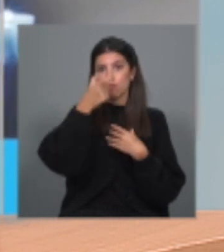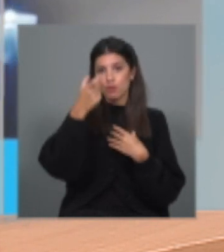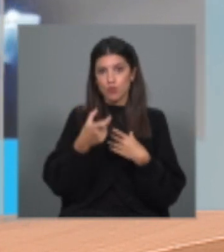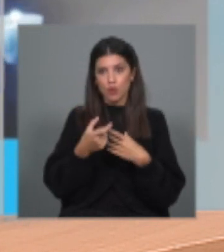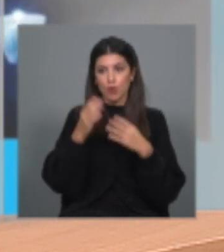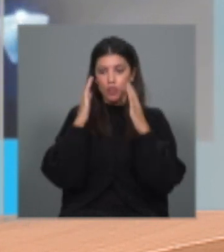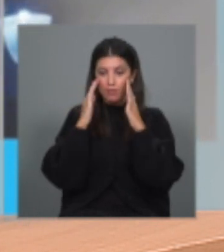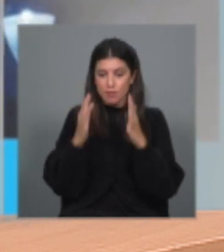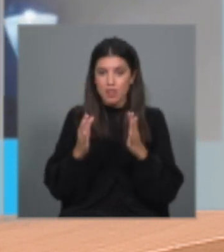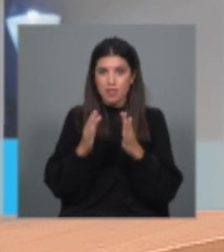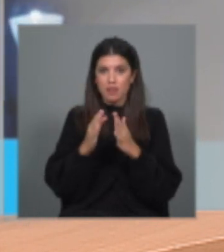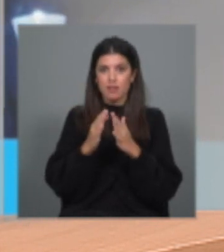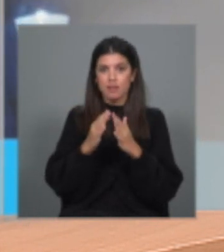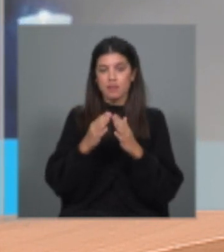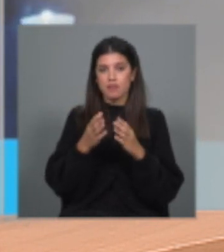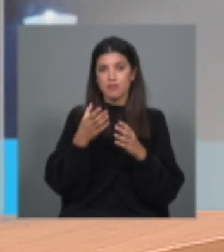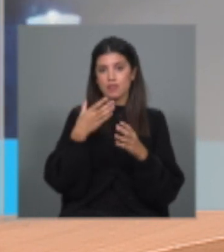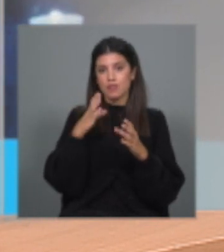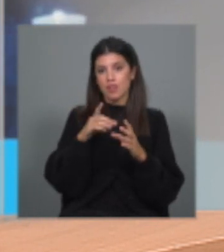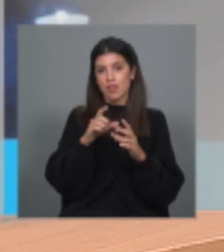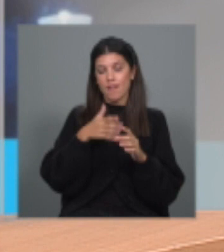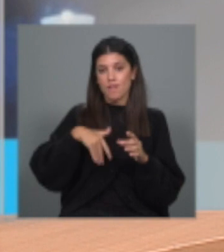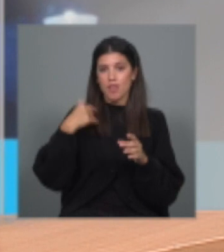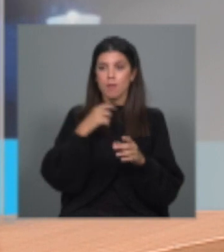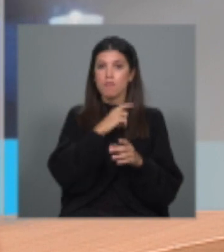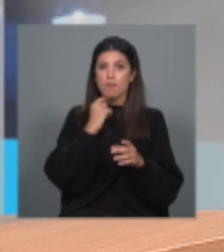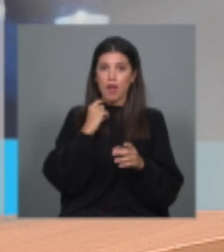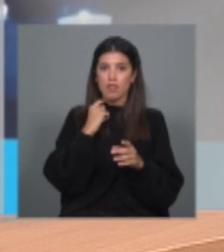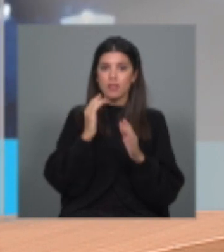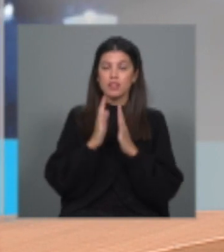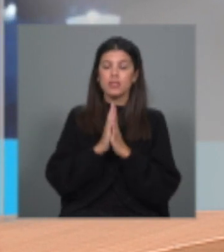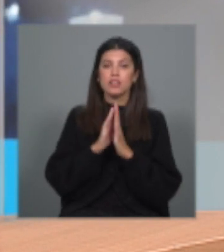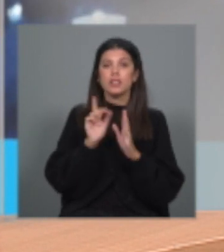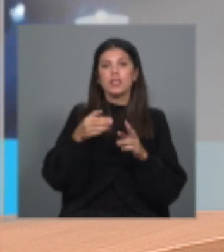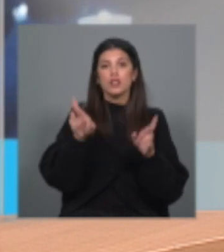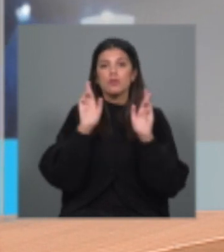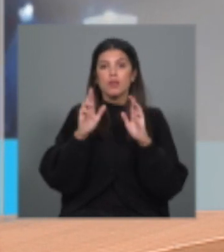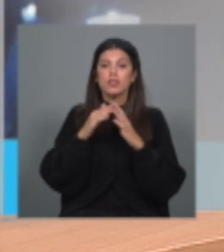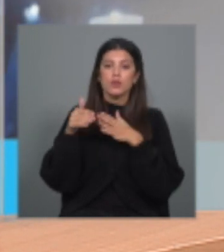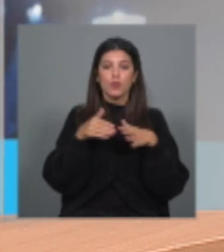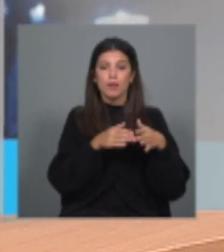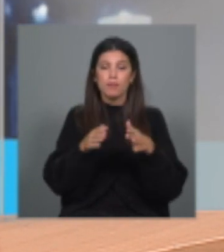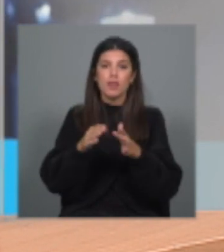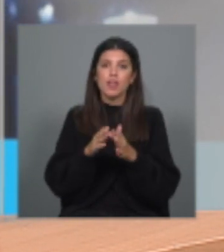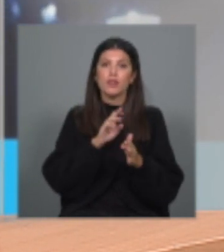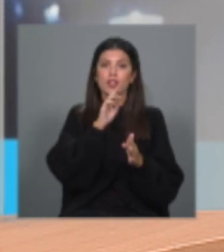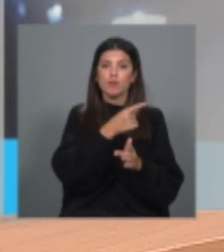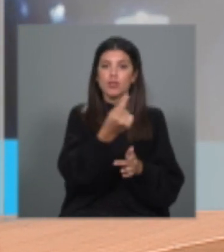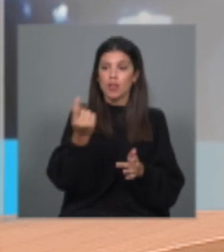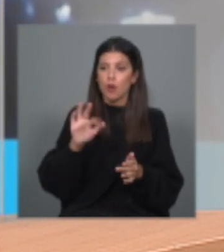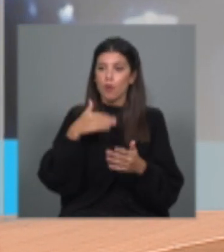faltem os pastores que Deus quer dar à Igreja e depois a esperança no caminho e na resposta que cada um vai dando.